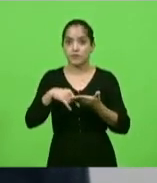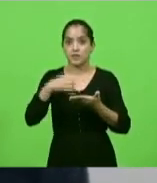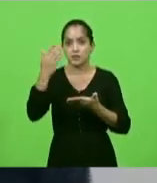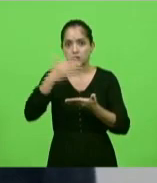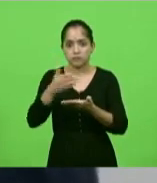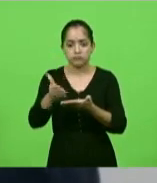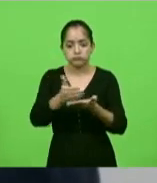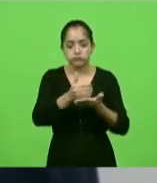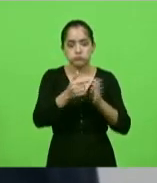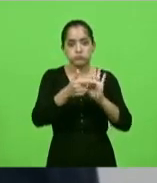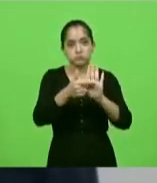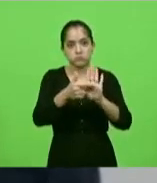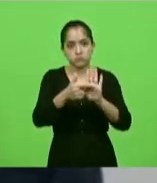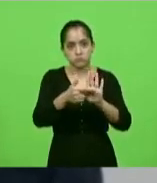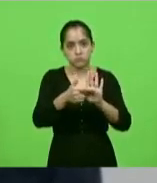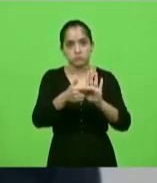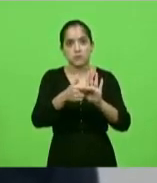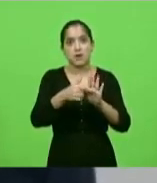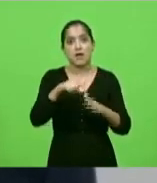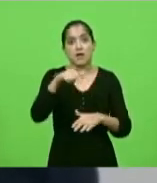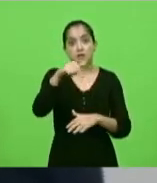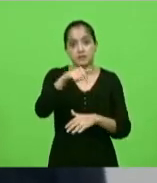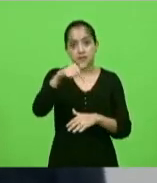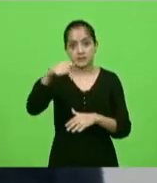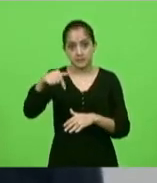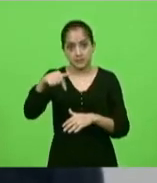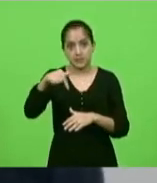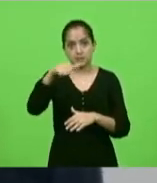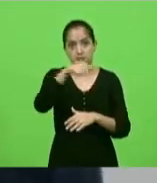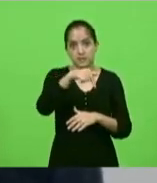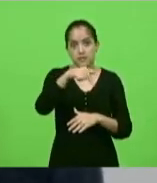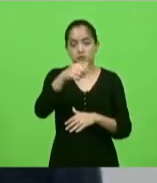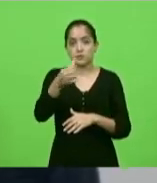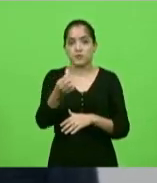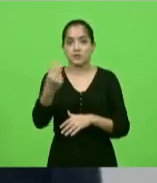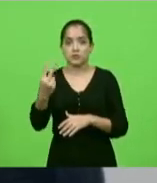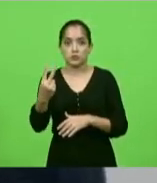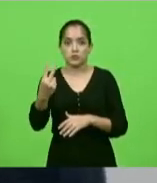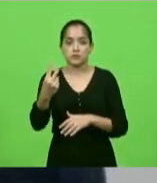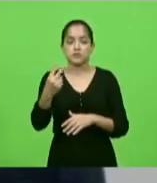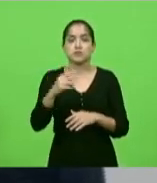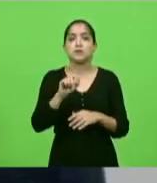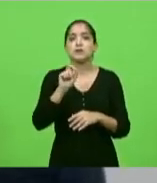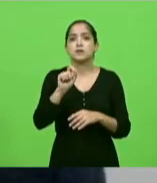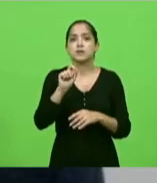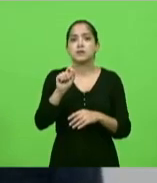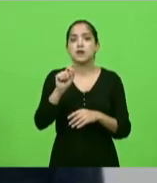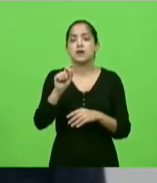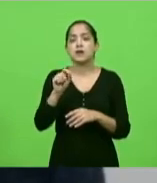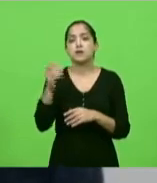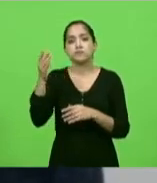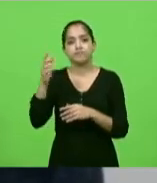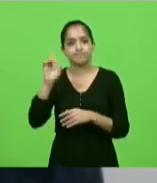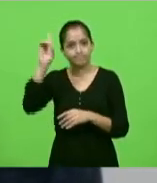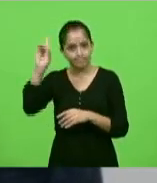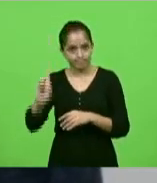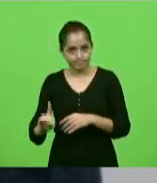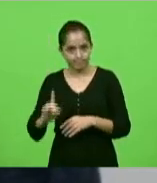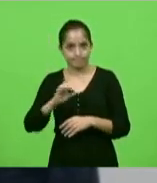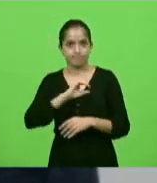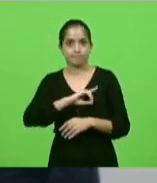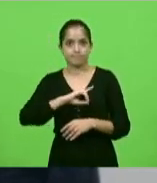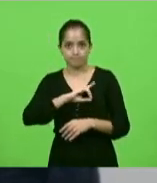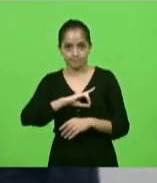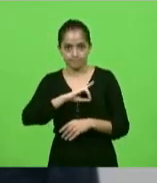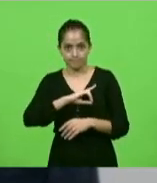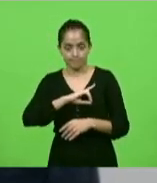autos, em especial as de folha 7761, 7762, que é a declaração do senhor diretor da Delegacia Estadual